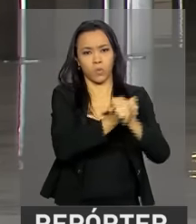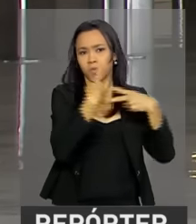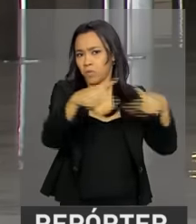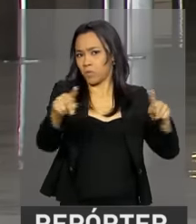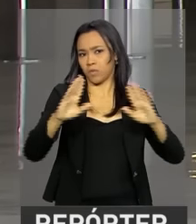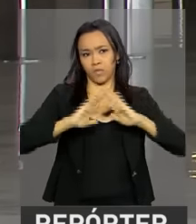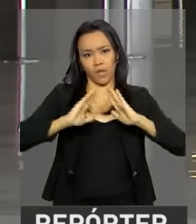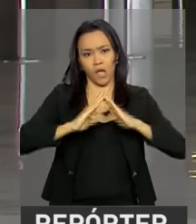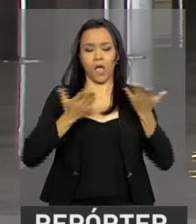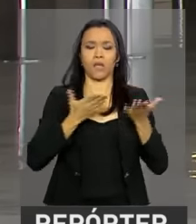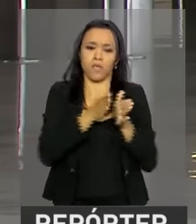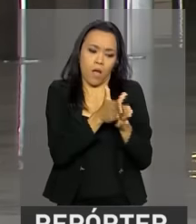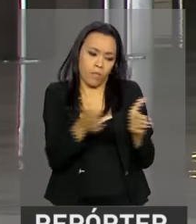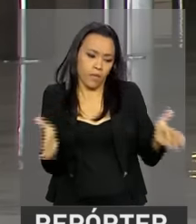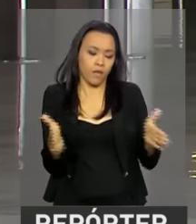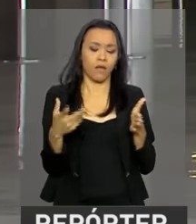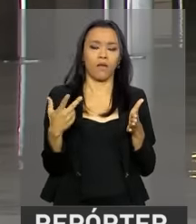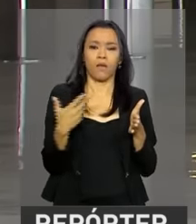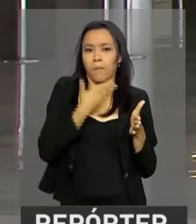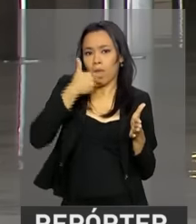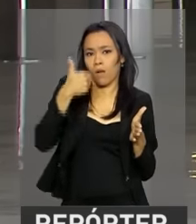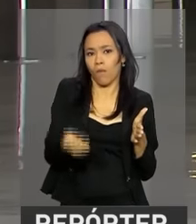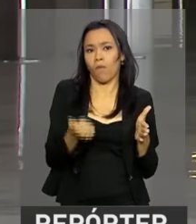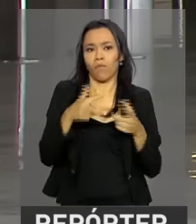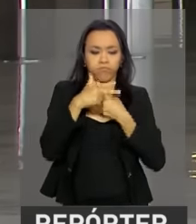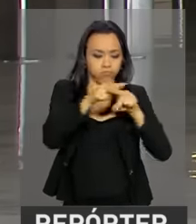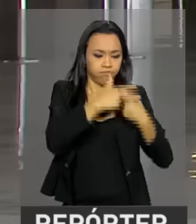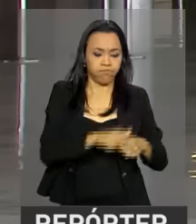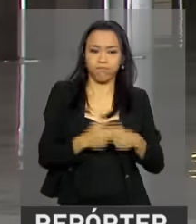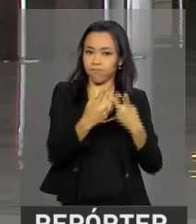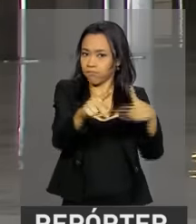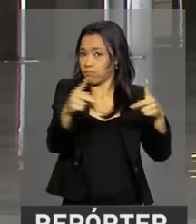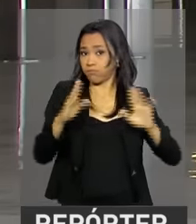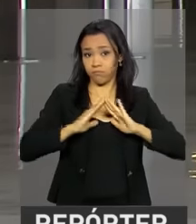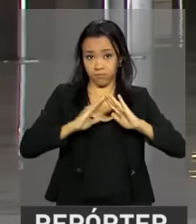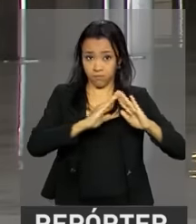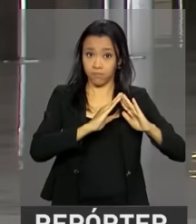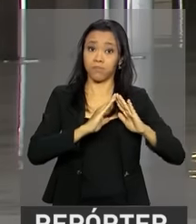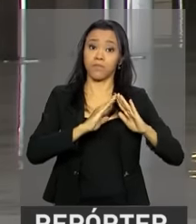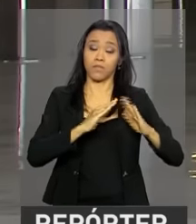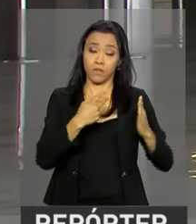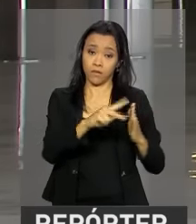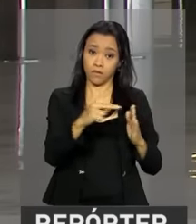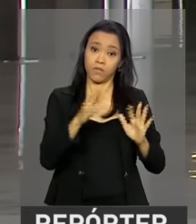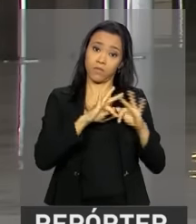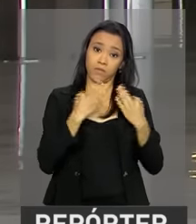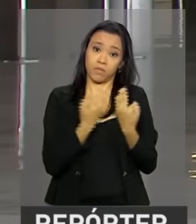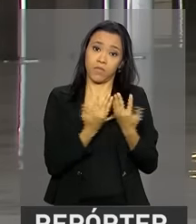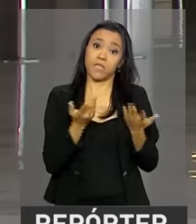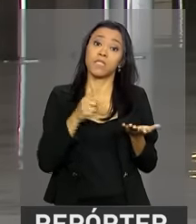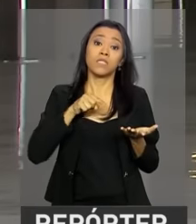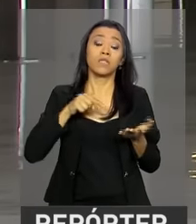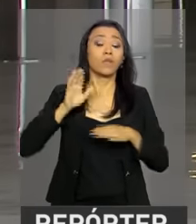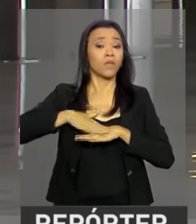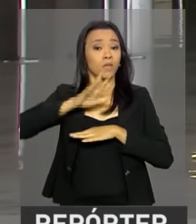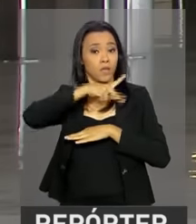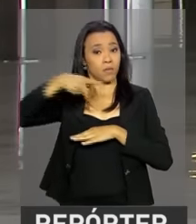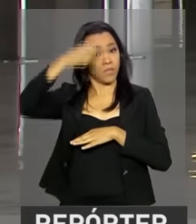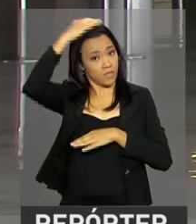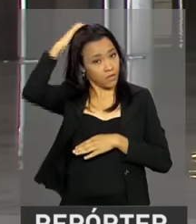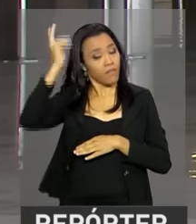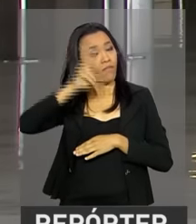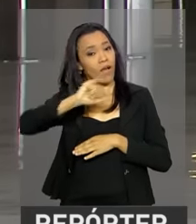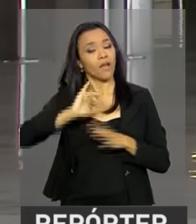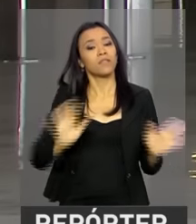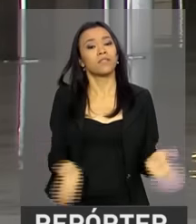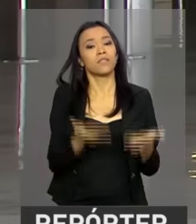suas casas melhorias Nas condições ah de vida de moradia eh das suas famílias o que segundo o presidente também vai